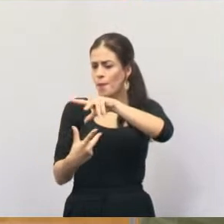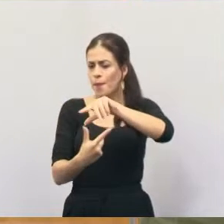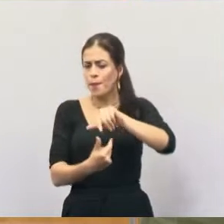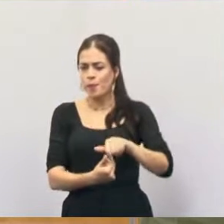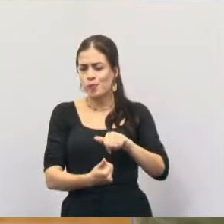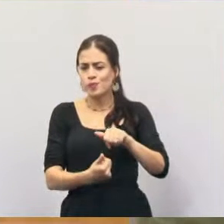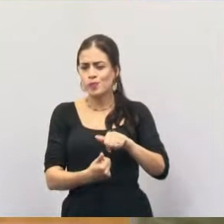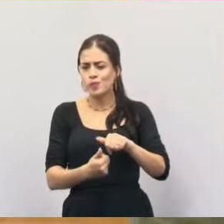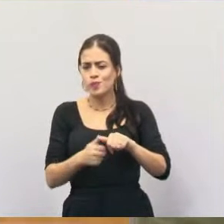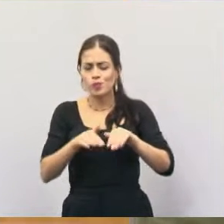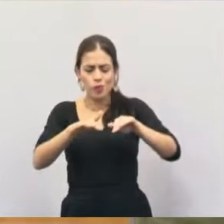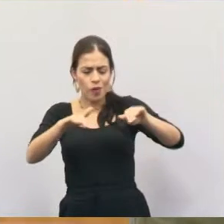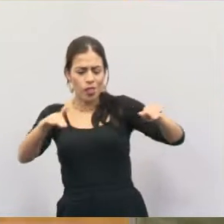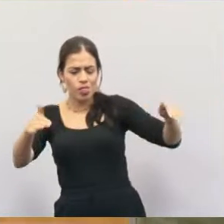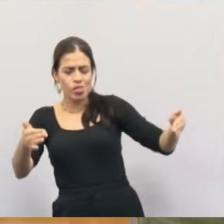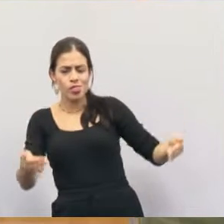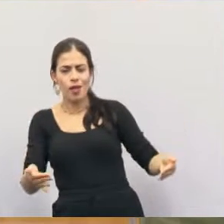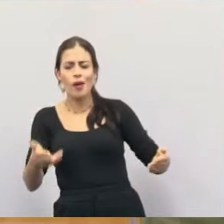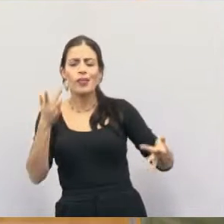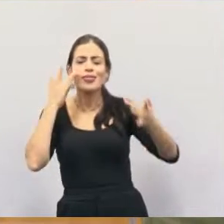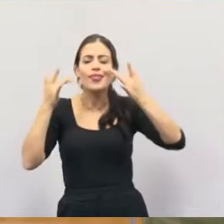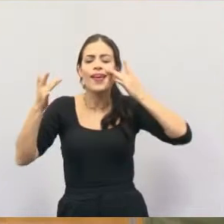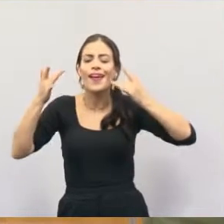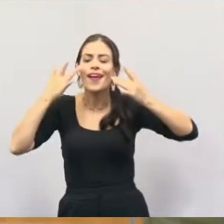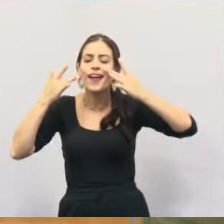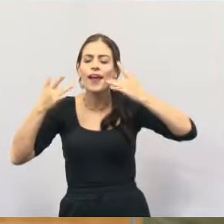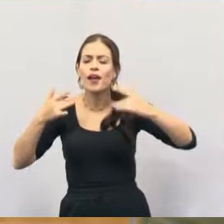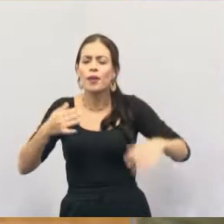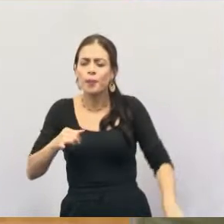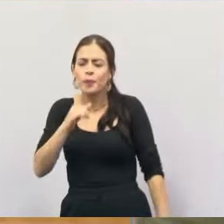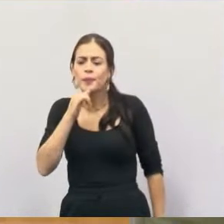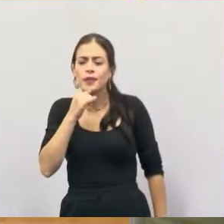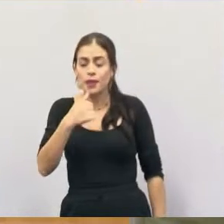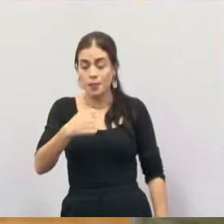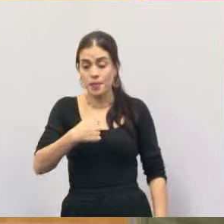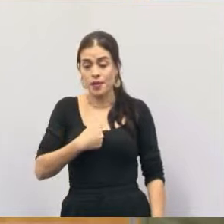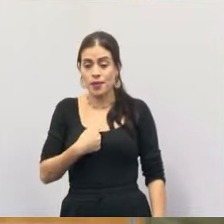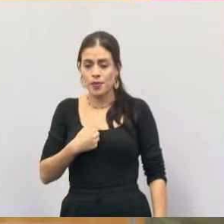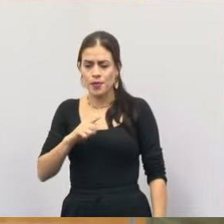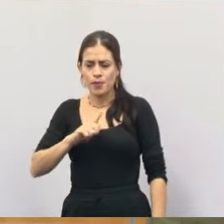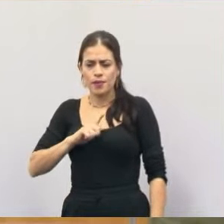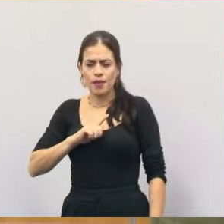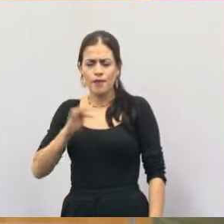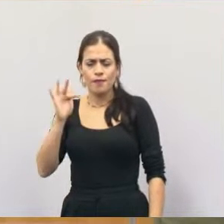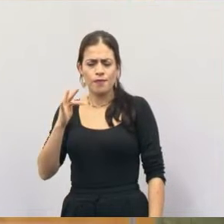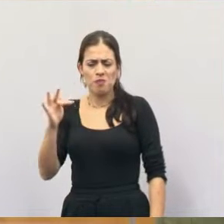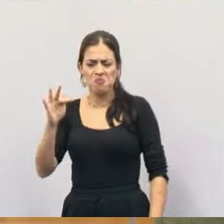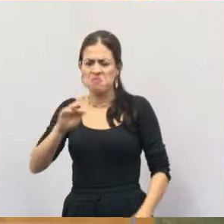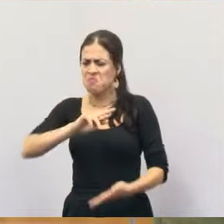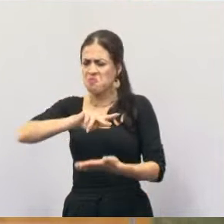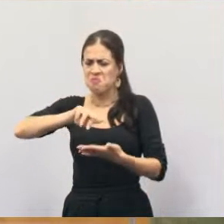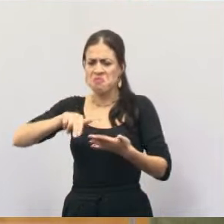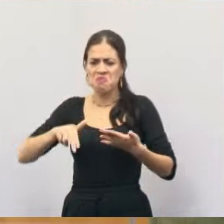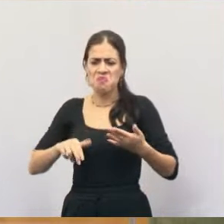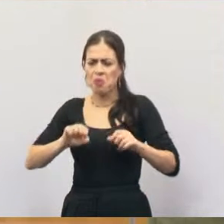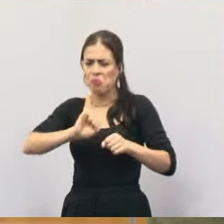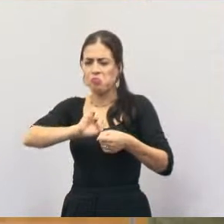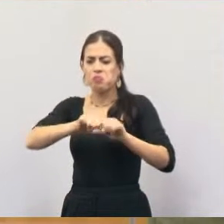através desse tablado. Eu, por exemplo, tenho faculdade e cursos de outras formações,